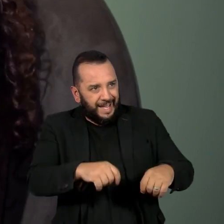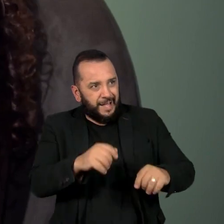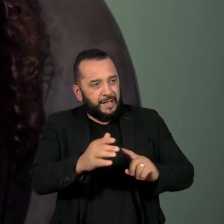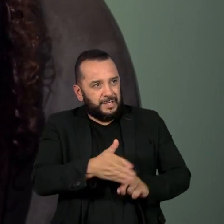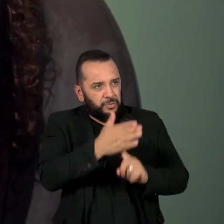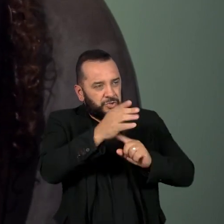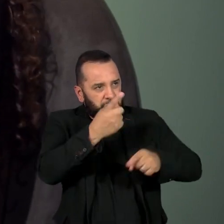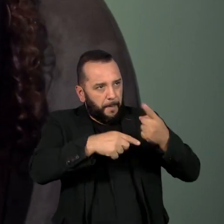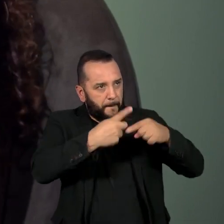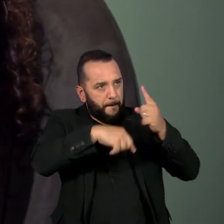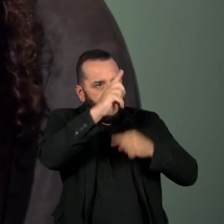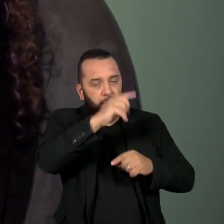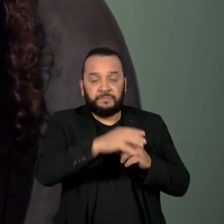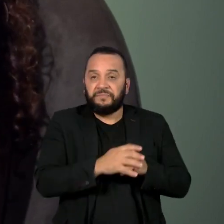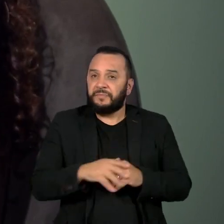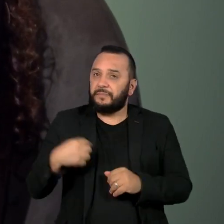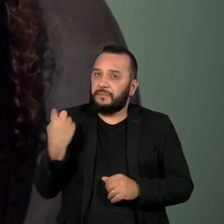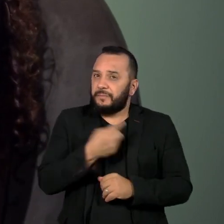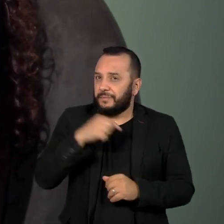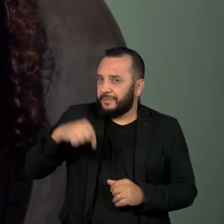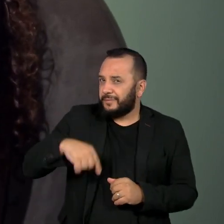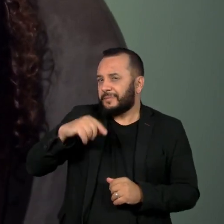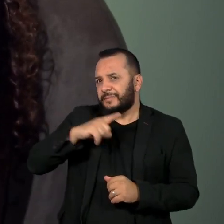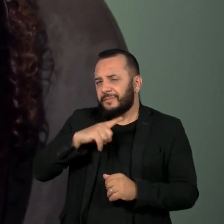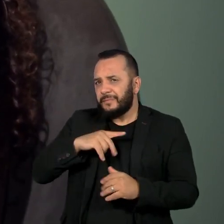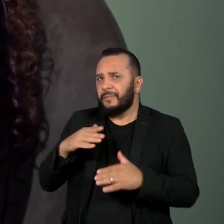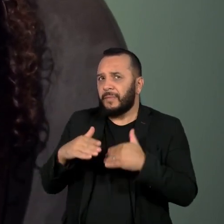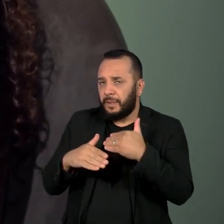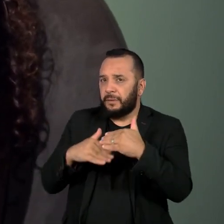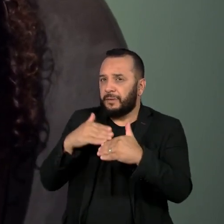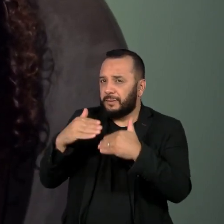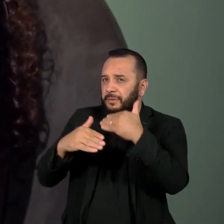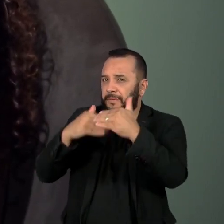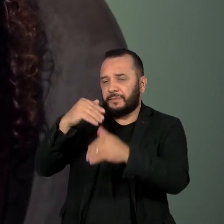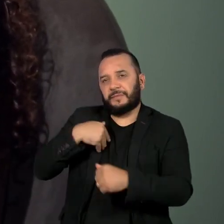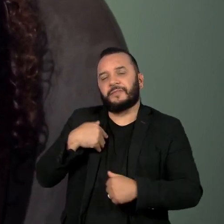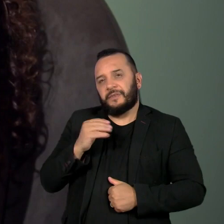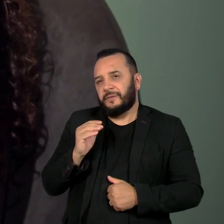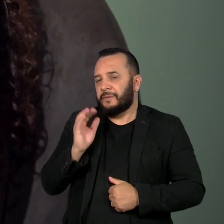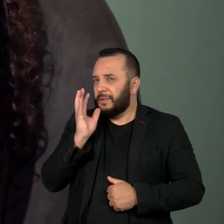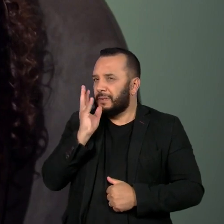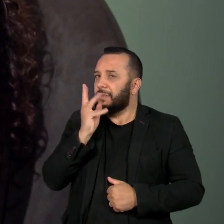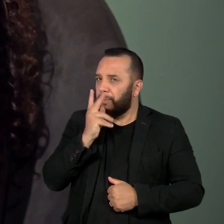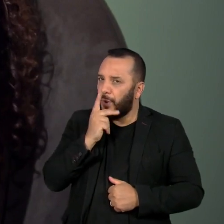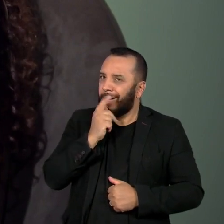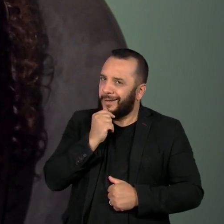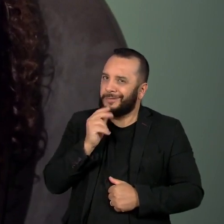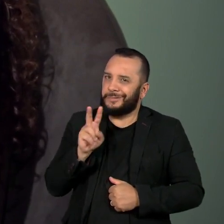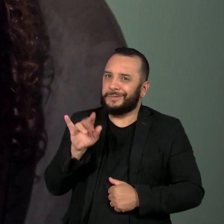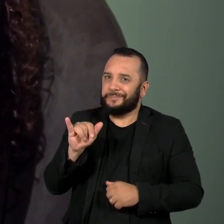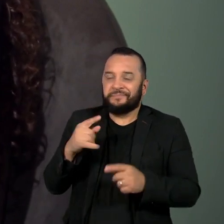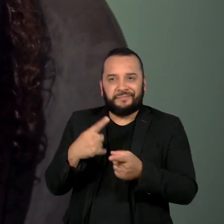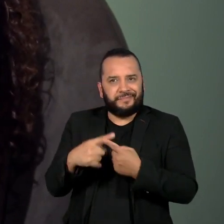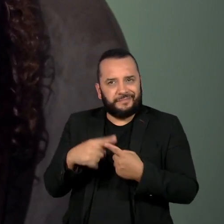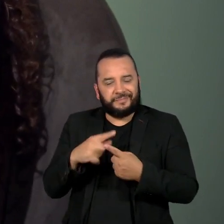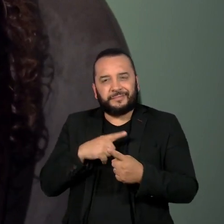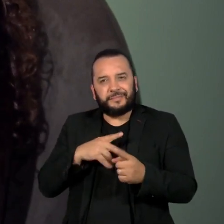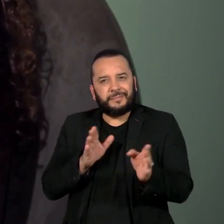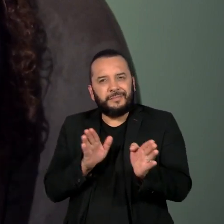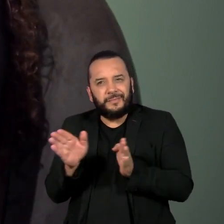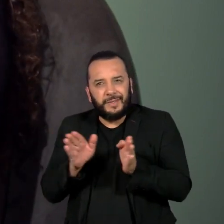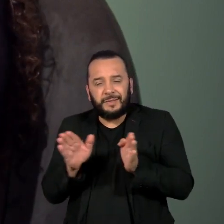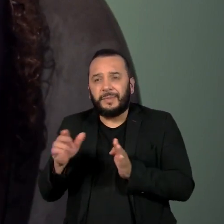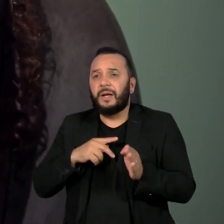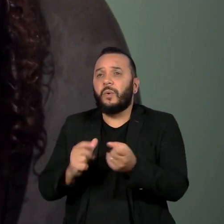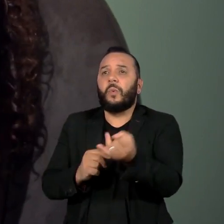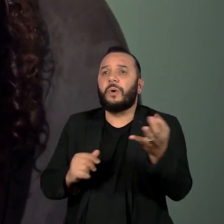acho que ainda a gente está em construção, mas tem muito pela frente, né? Quando a gente olha os dados de acessibilidade, né? O quanto a população